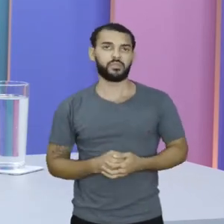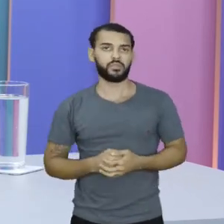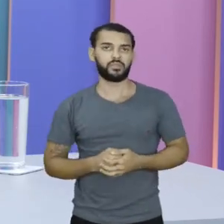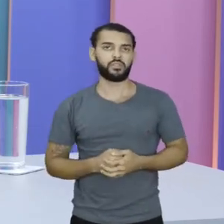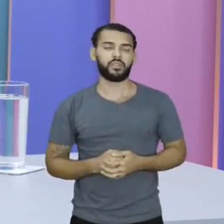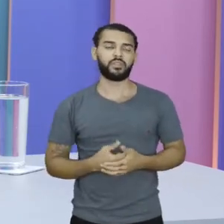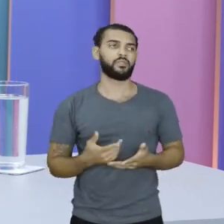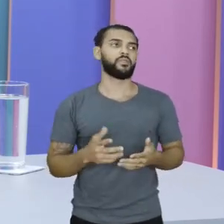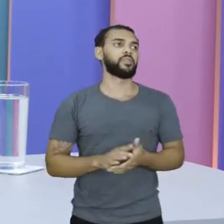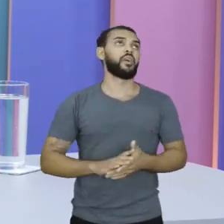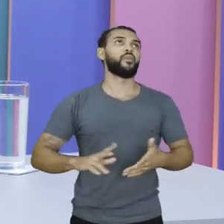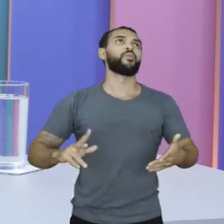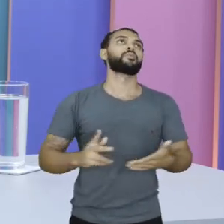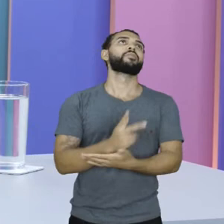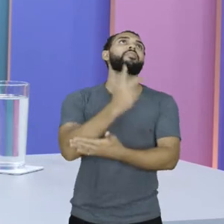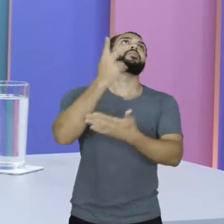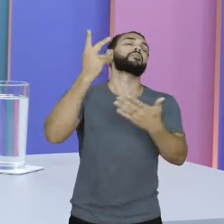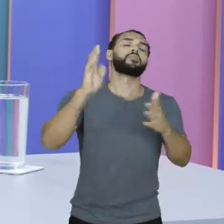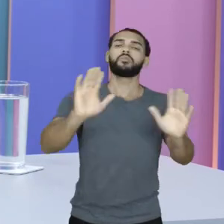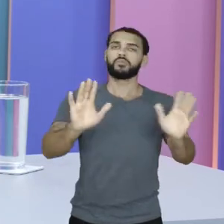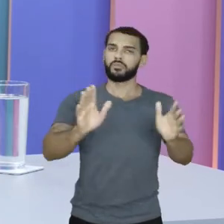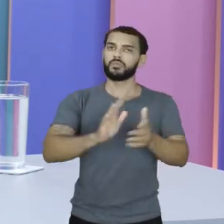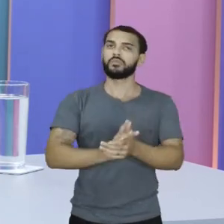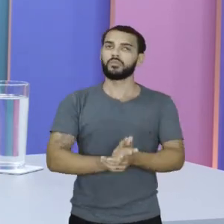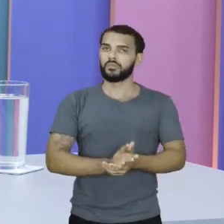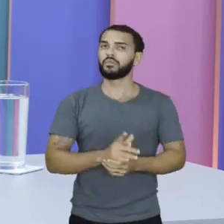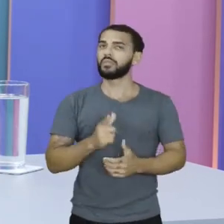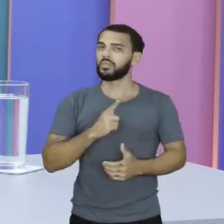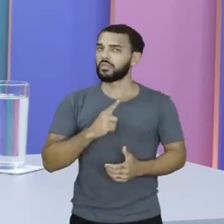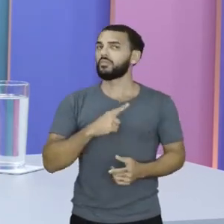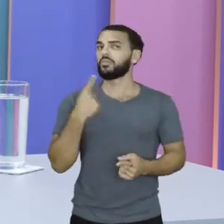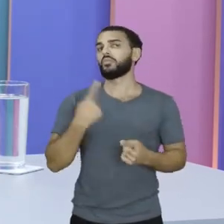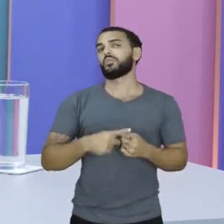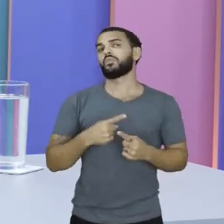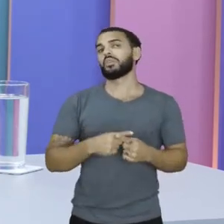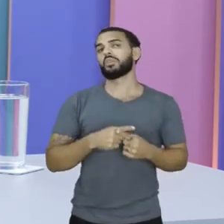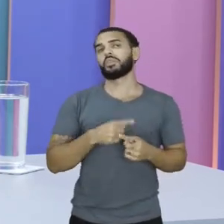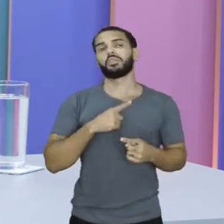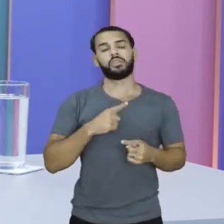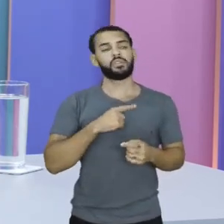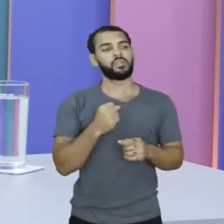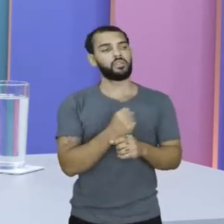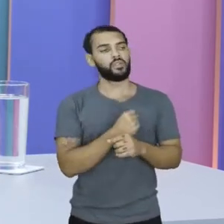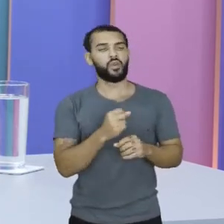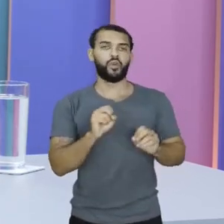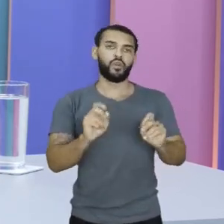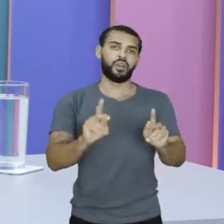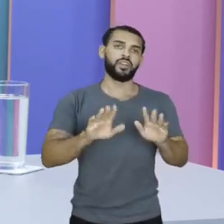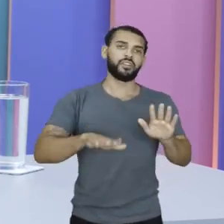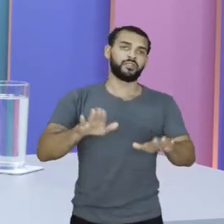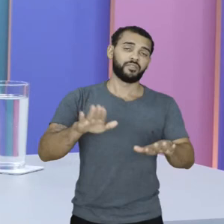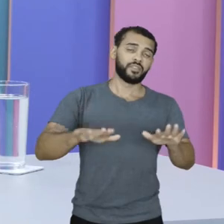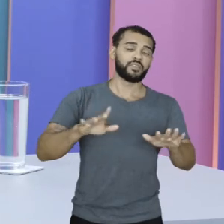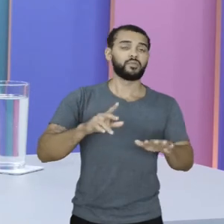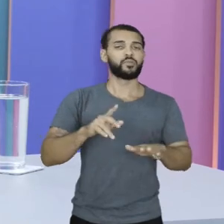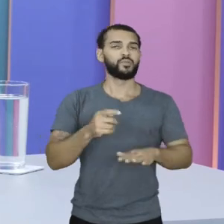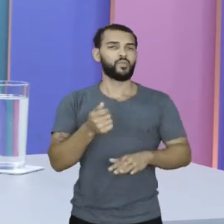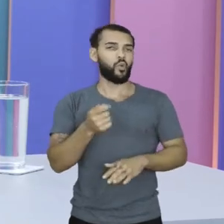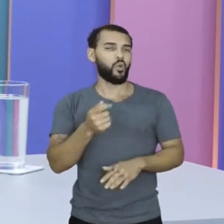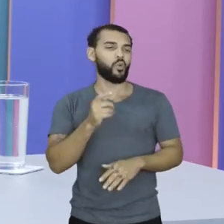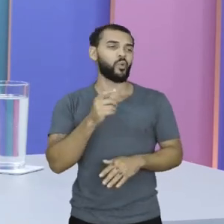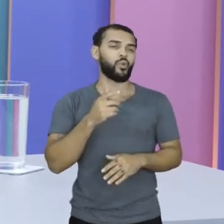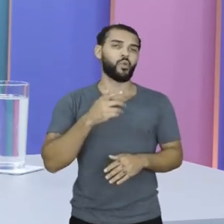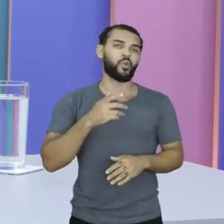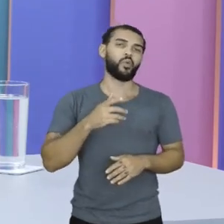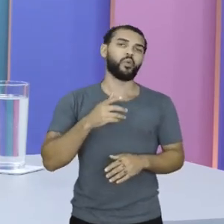que a cada ano, né, obviamente que não na velocidade que nós gostaríamos, né, mas a gente